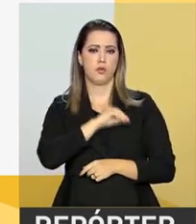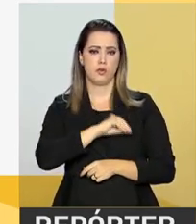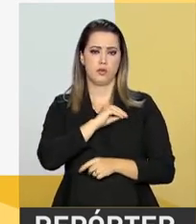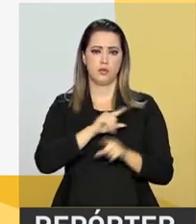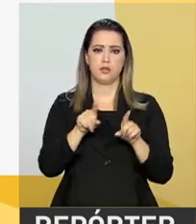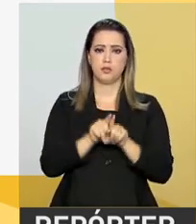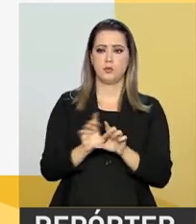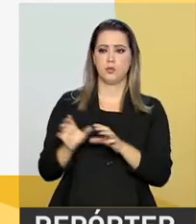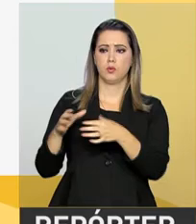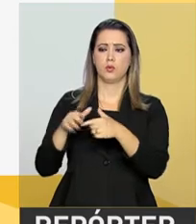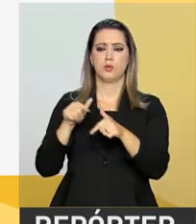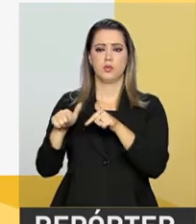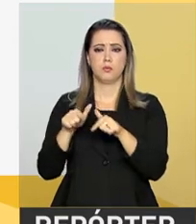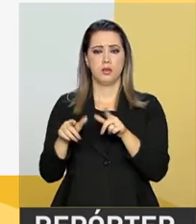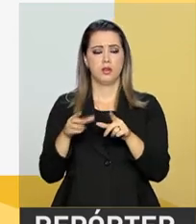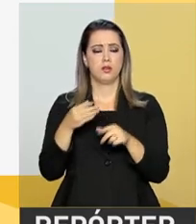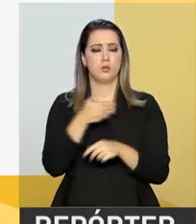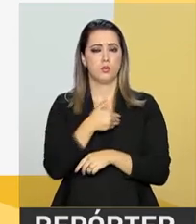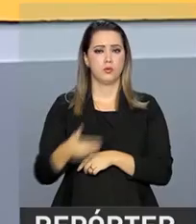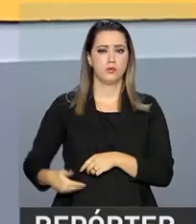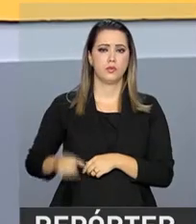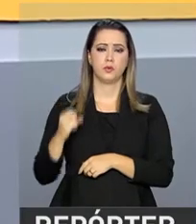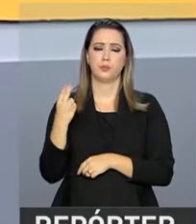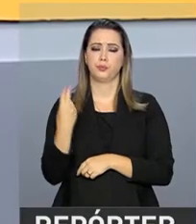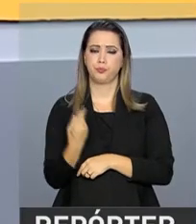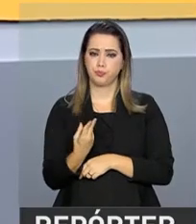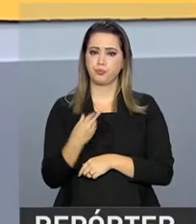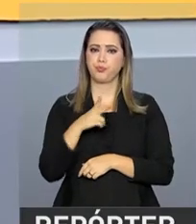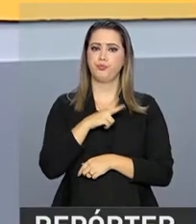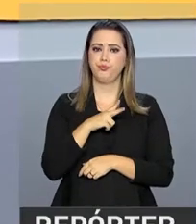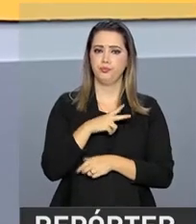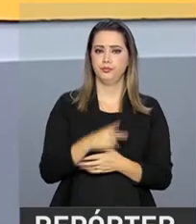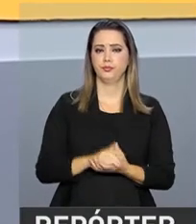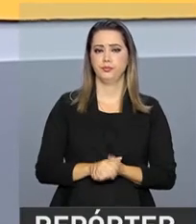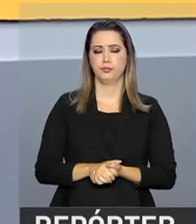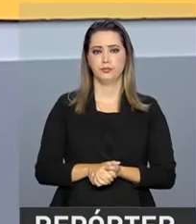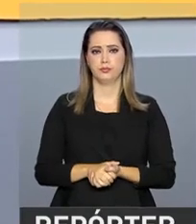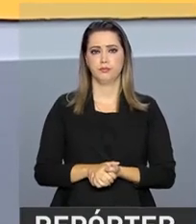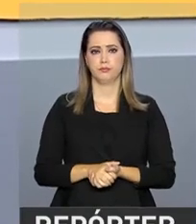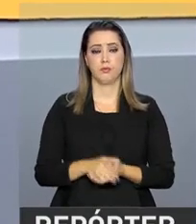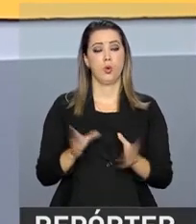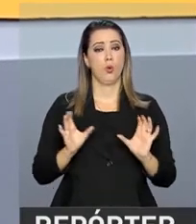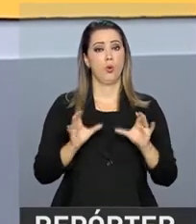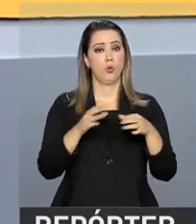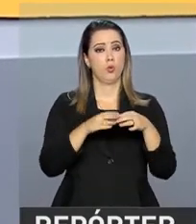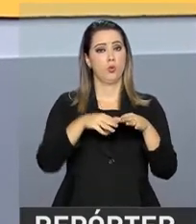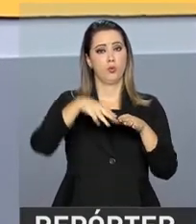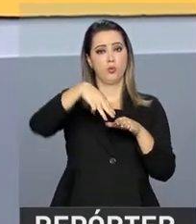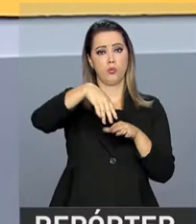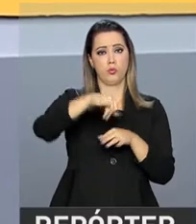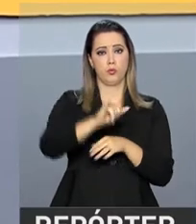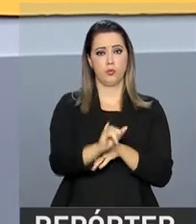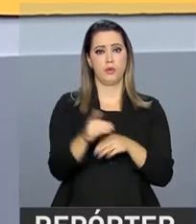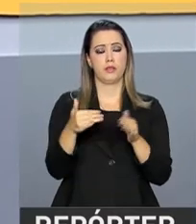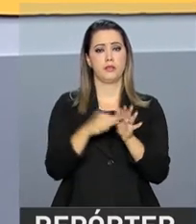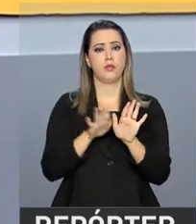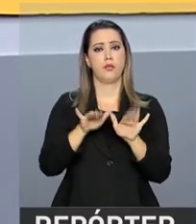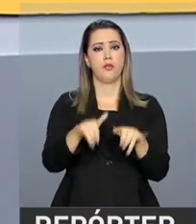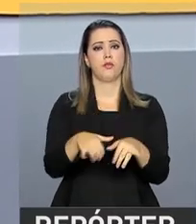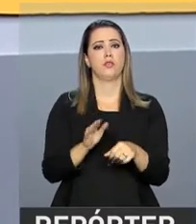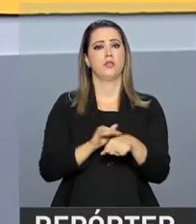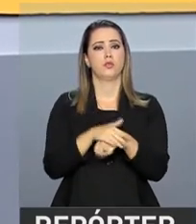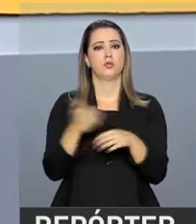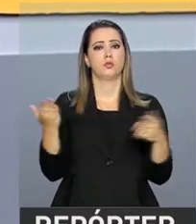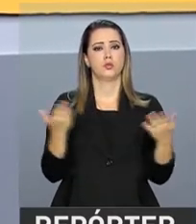que provar o seu topo do setor privado os microempreendedores individuais suspensas tem até o final da noite de hoje